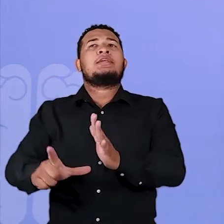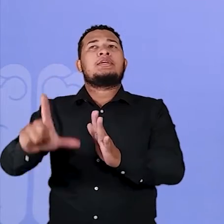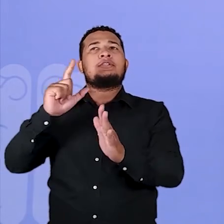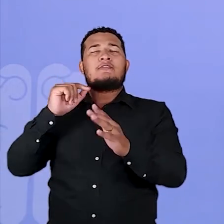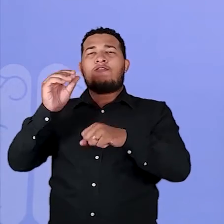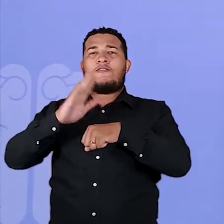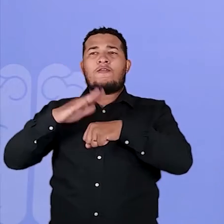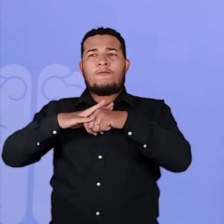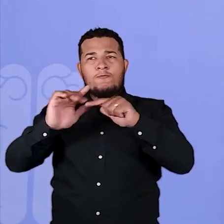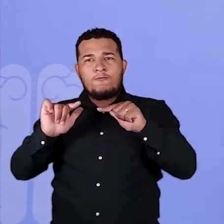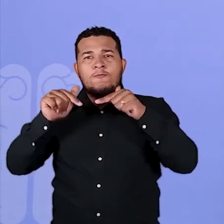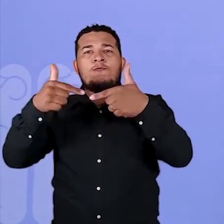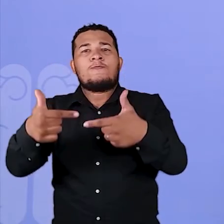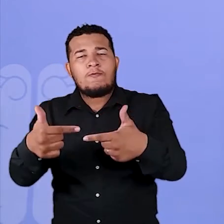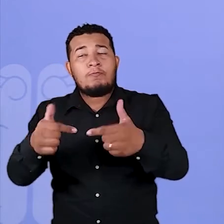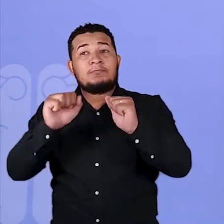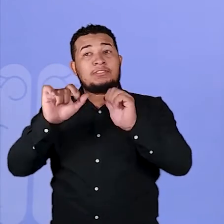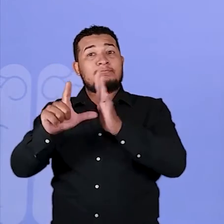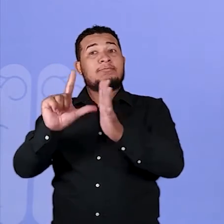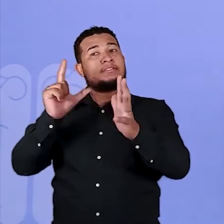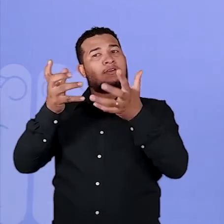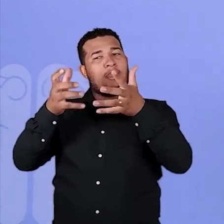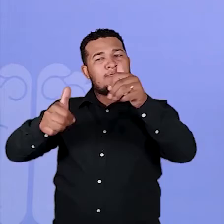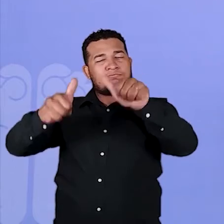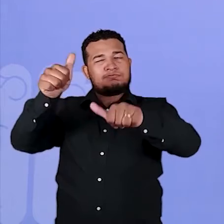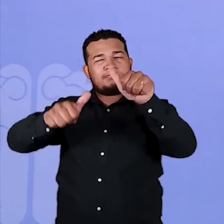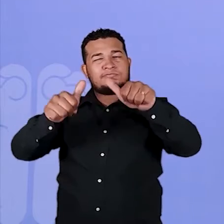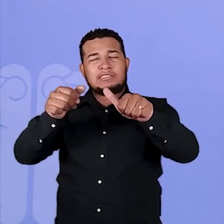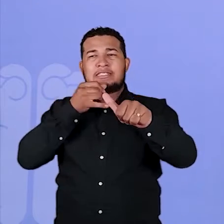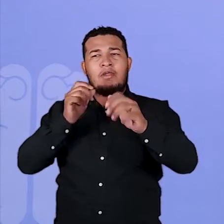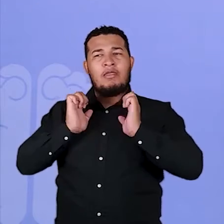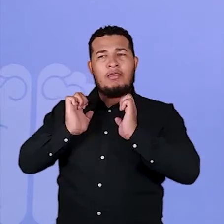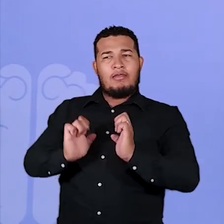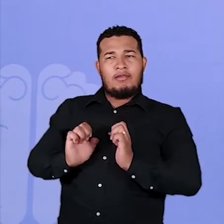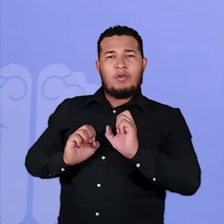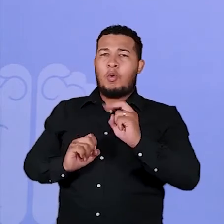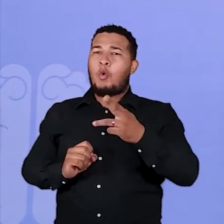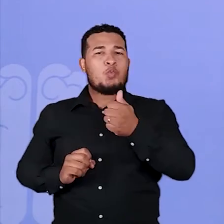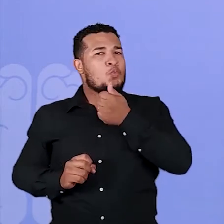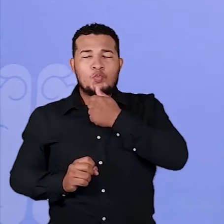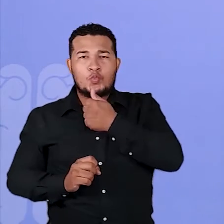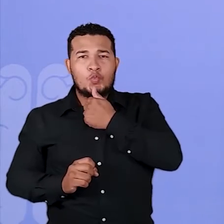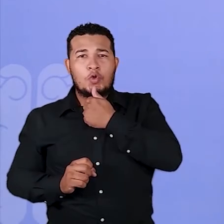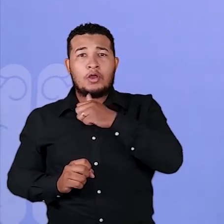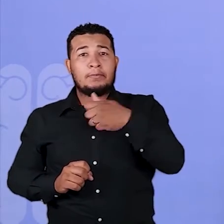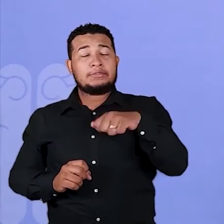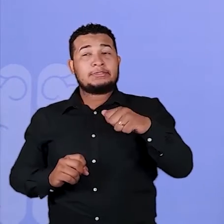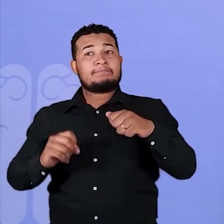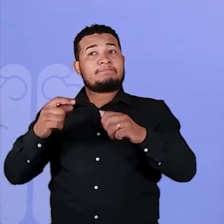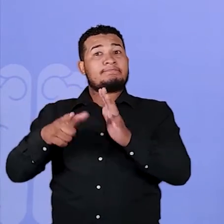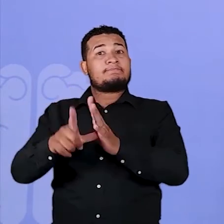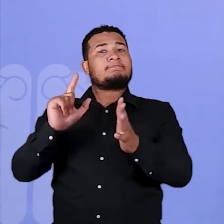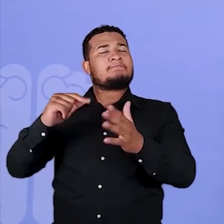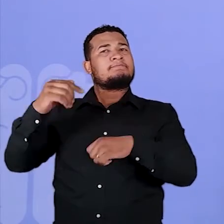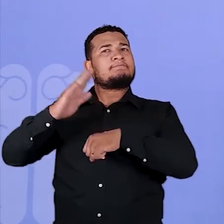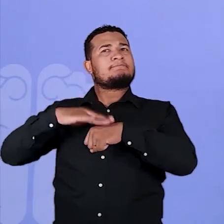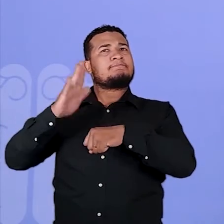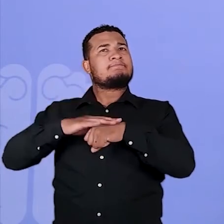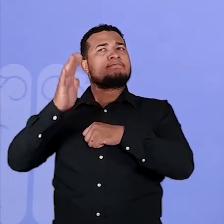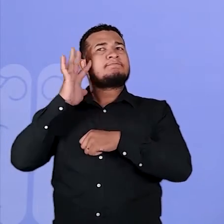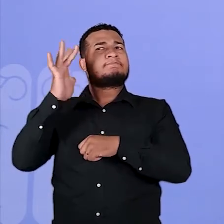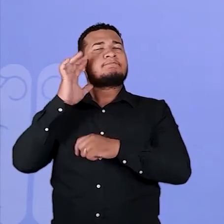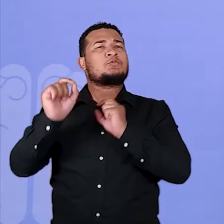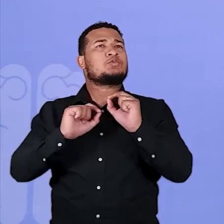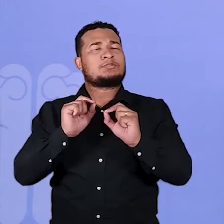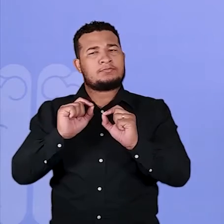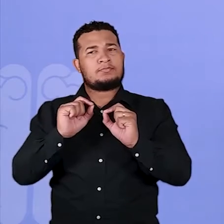da gente agir, se a gente quiser avaliar se uma ação é ética ou não, a gente precisa se perguntar, essa